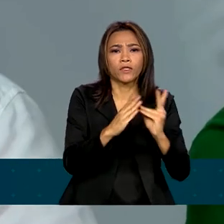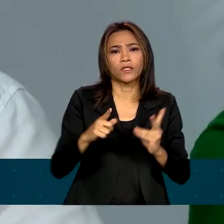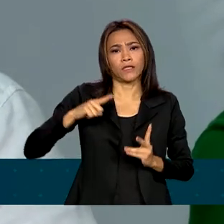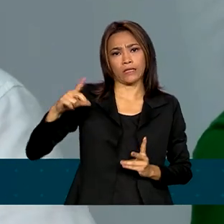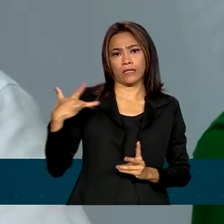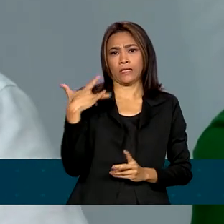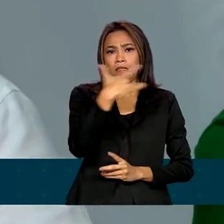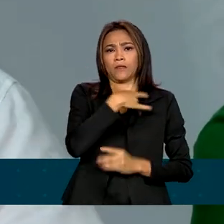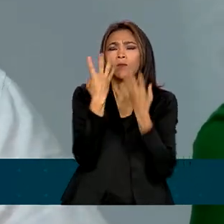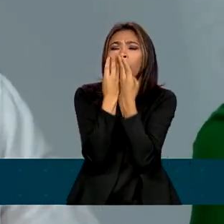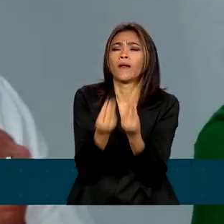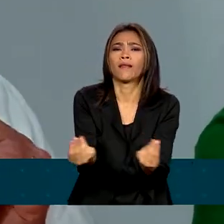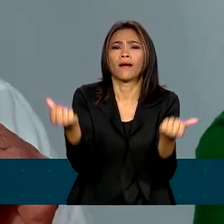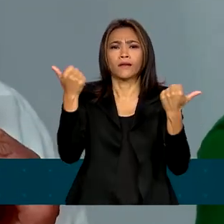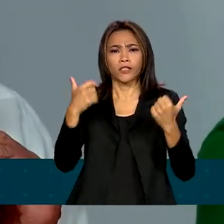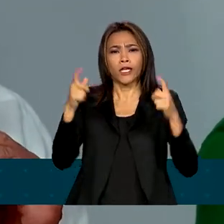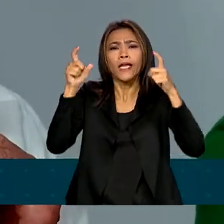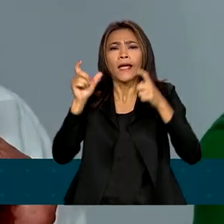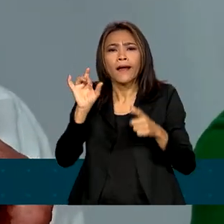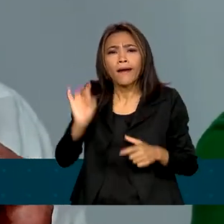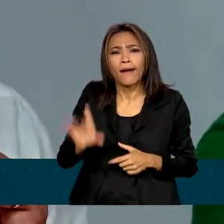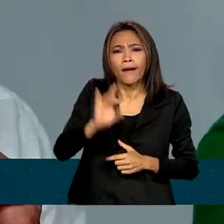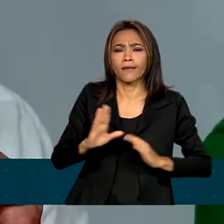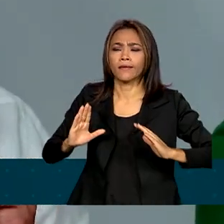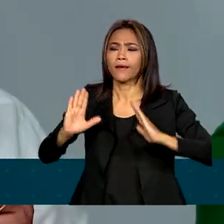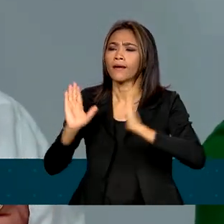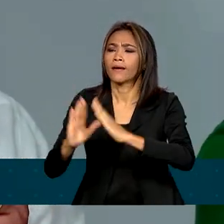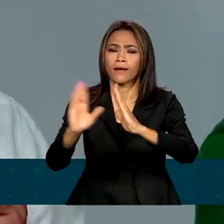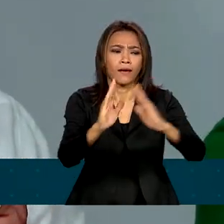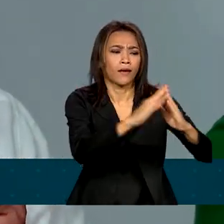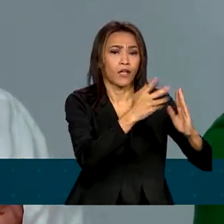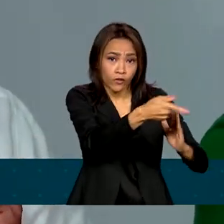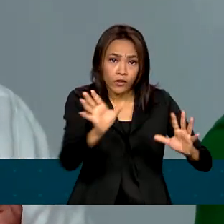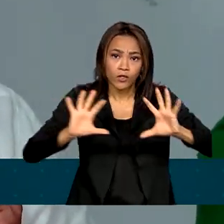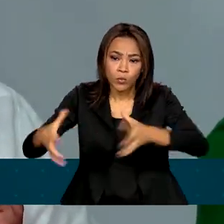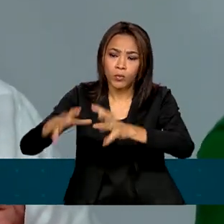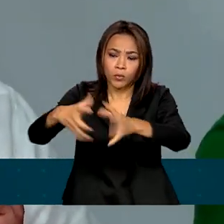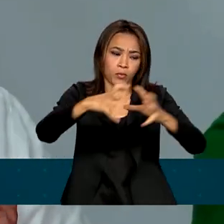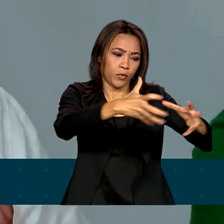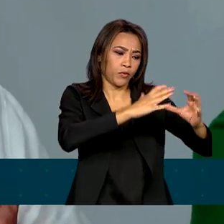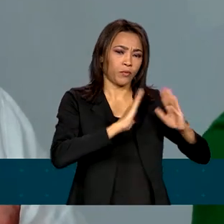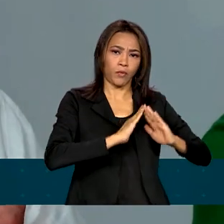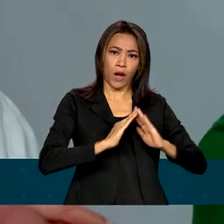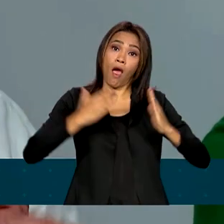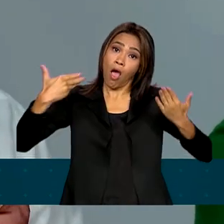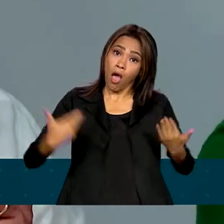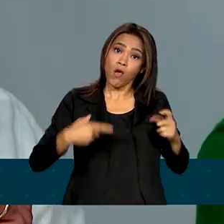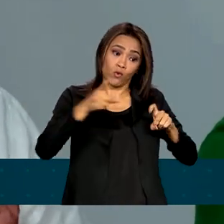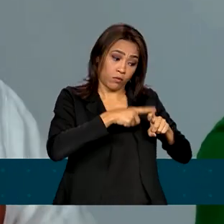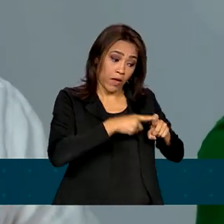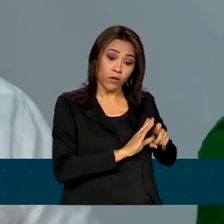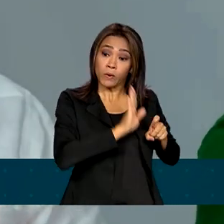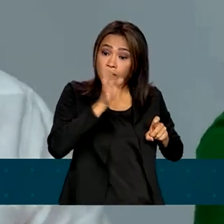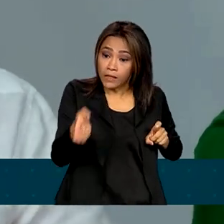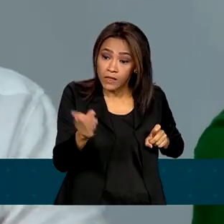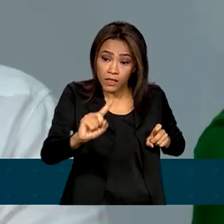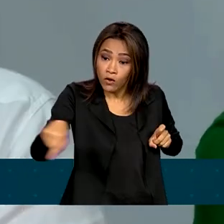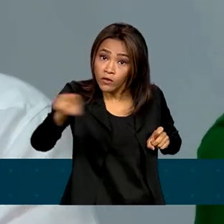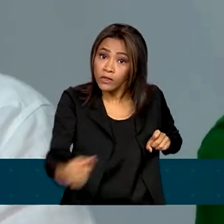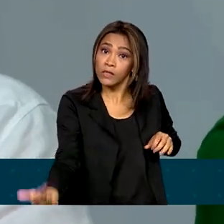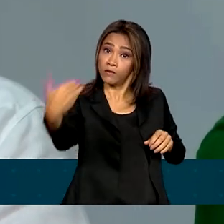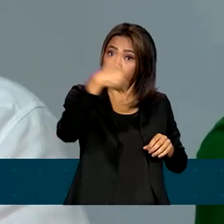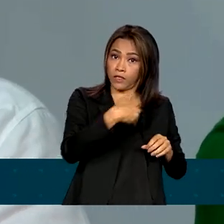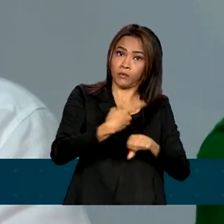em cada comunidade que vocês morarem. Em cada comunidade. É os médicos que têm que estar lá e não vocês que têm que